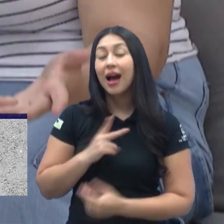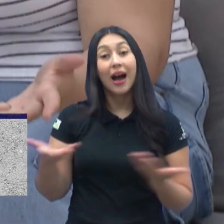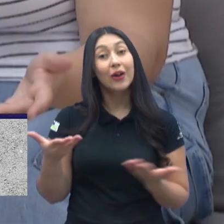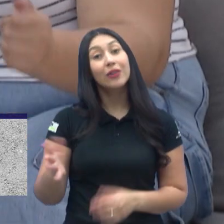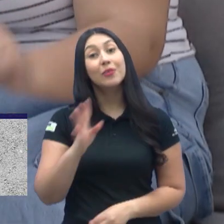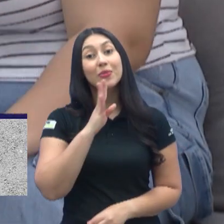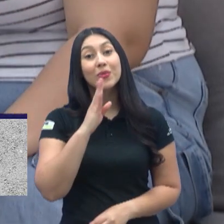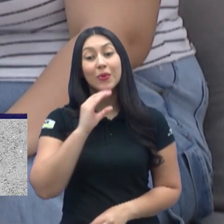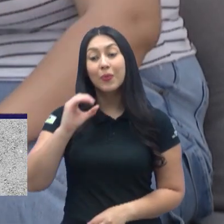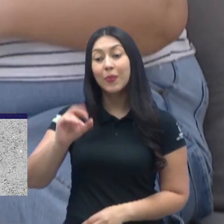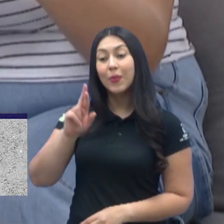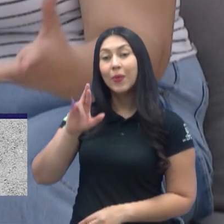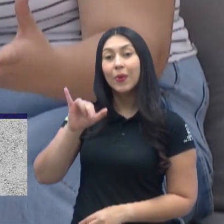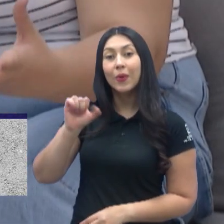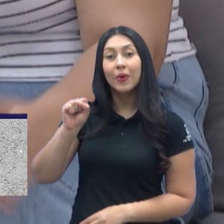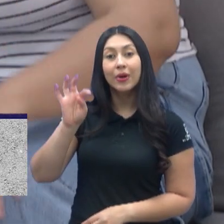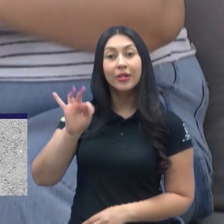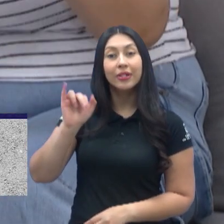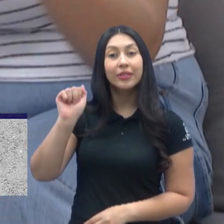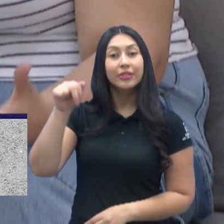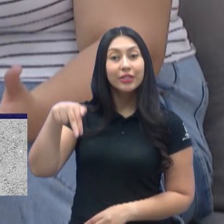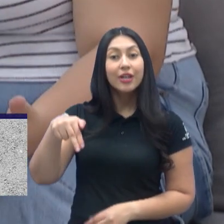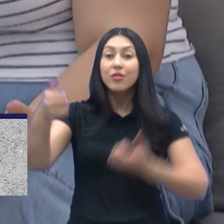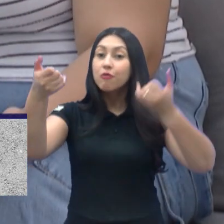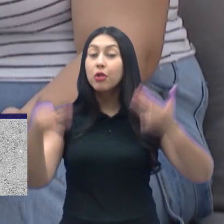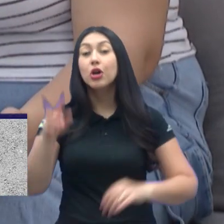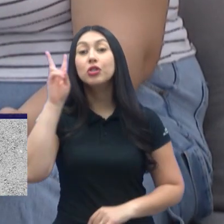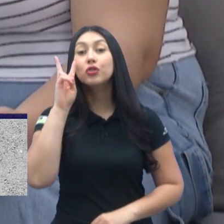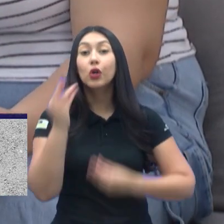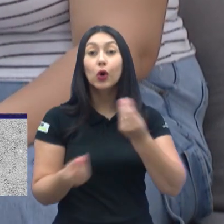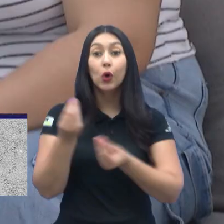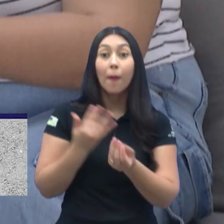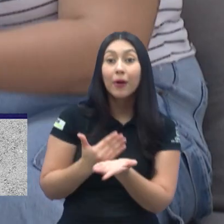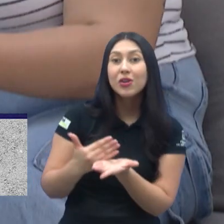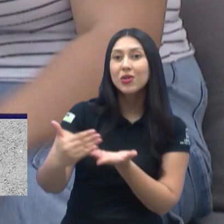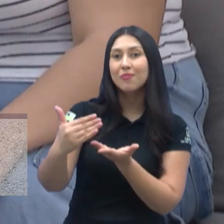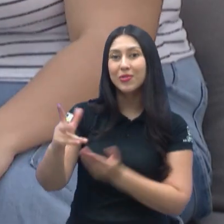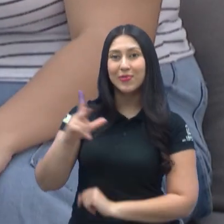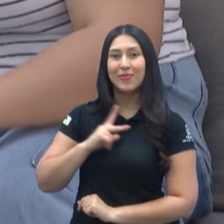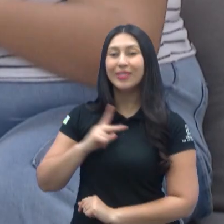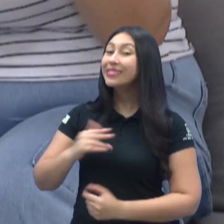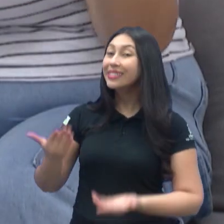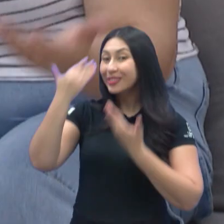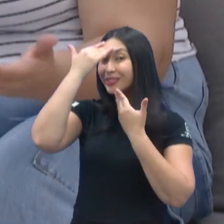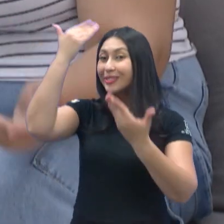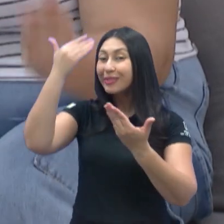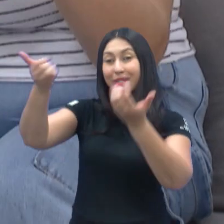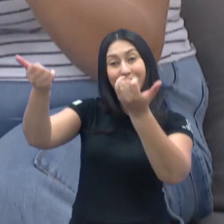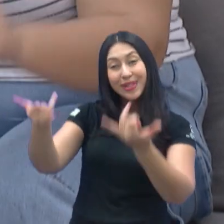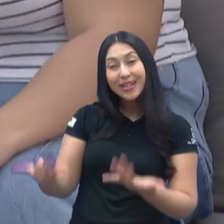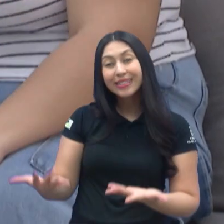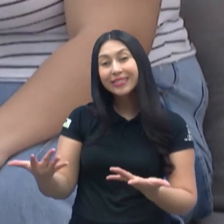o Christian, que vai contar um pouquinho da história, como ele decidiu dar início nessa previdência. Muito obrigado, José Adriano, pela